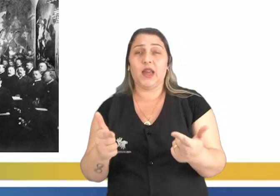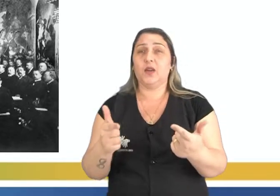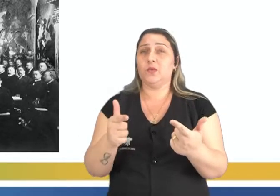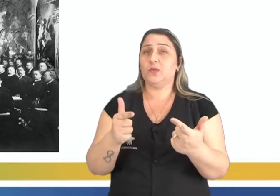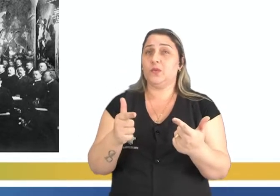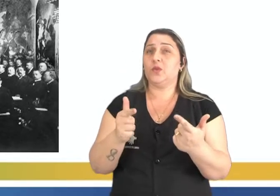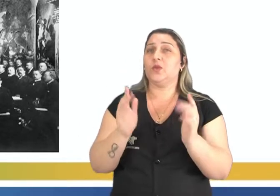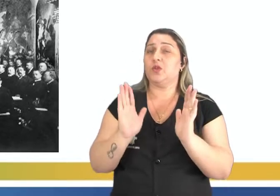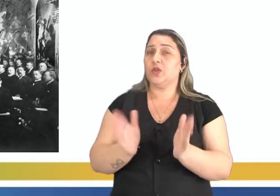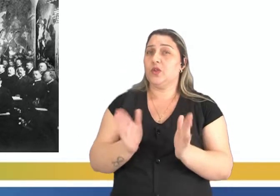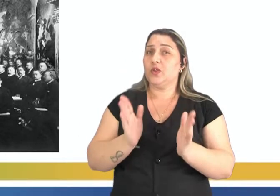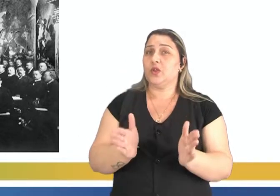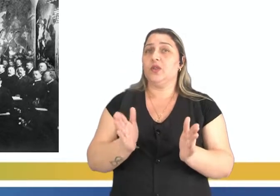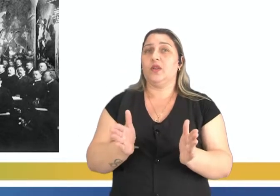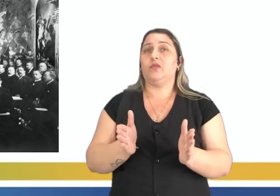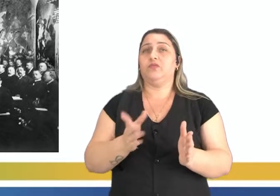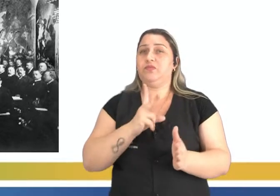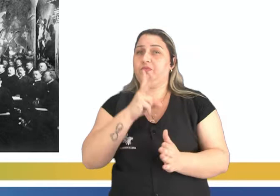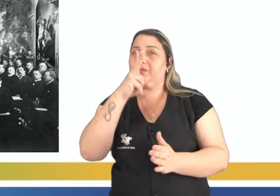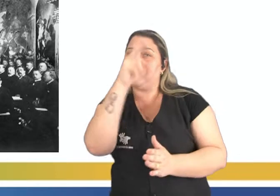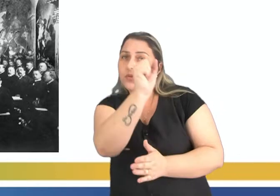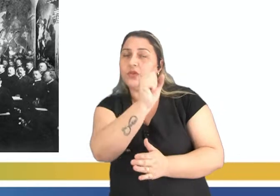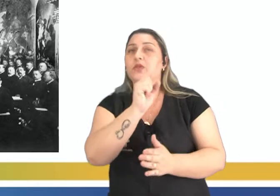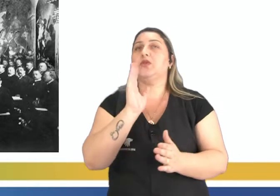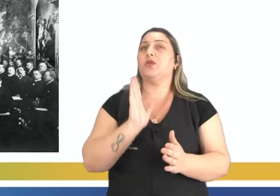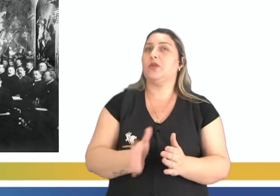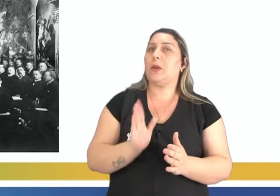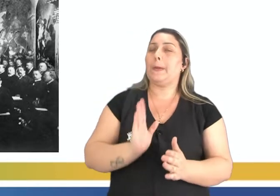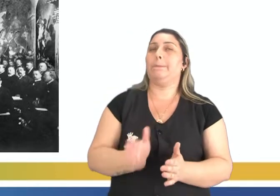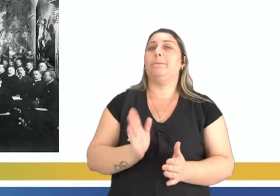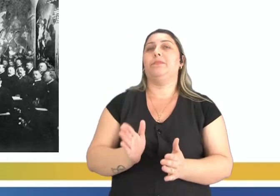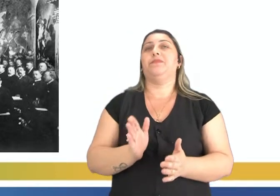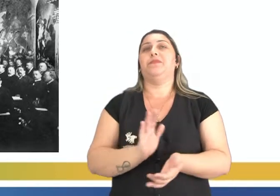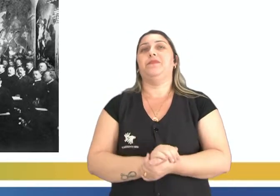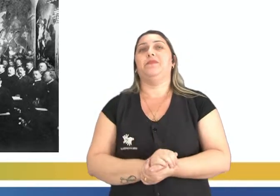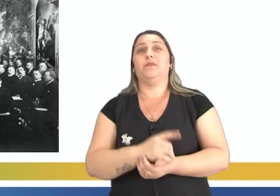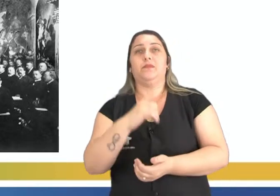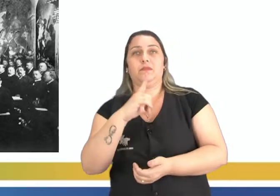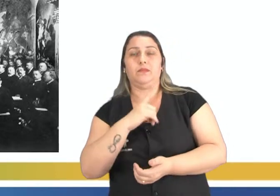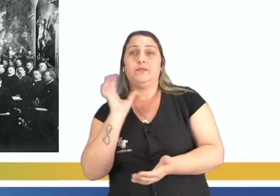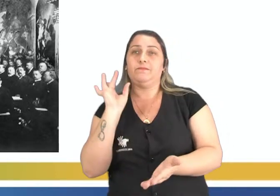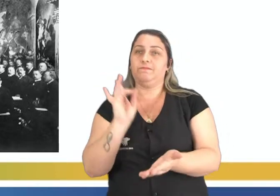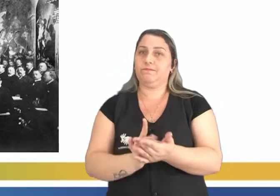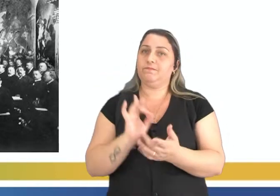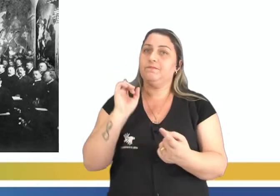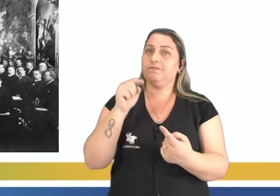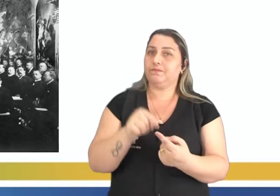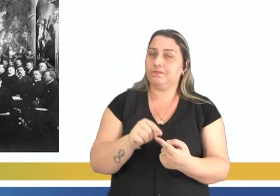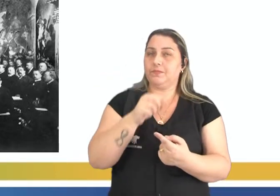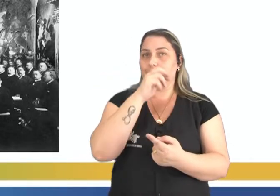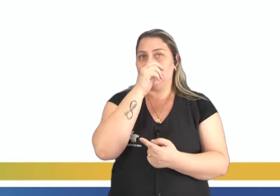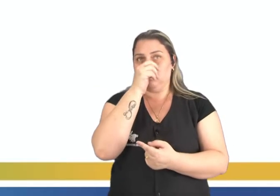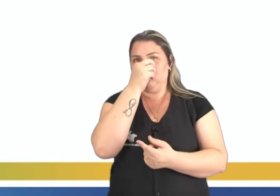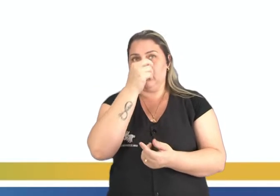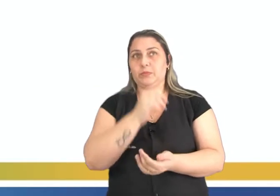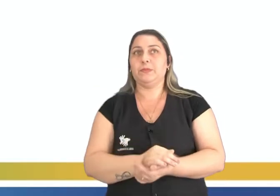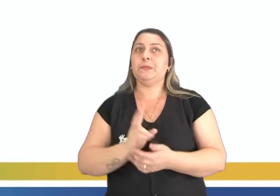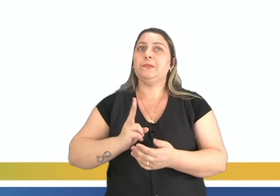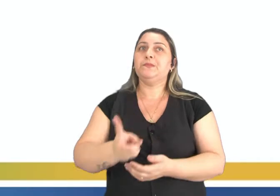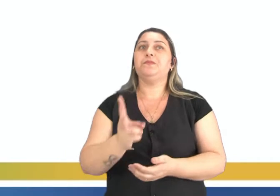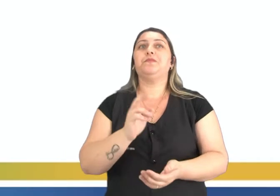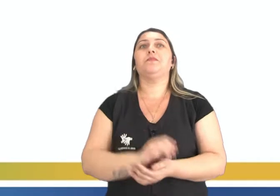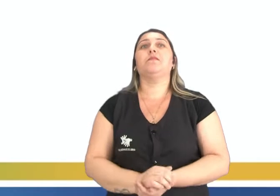termos, não foi consistente naquilo que ela pregava e aquilo que tinha de fato como objetivo.